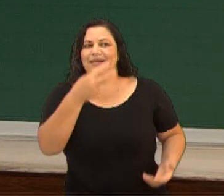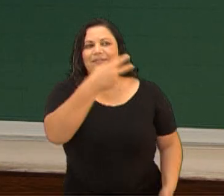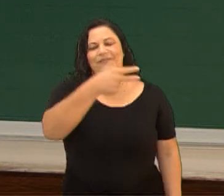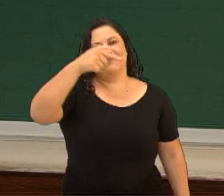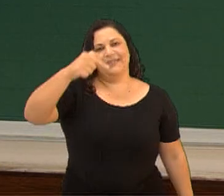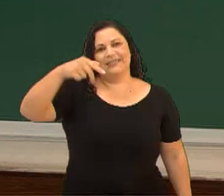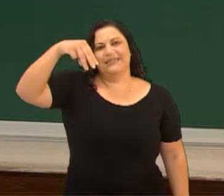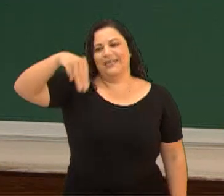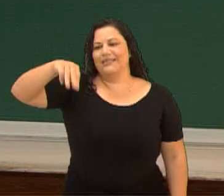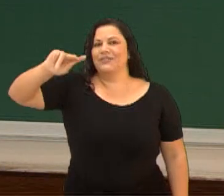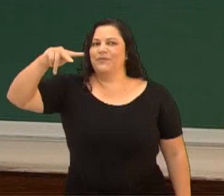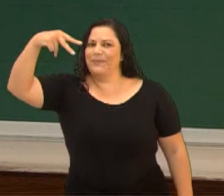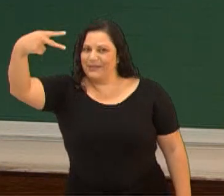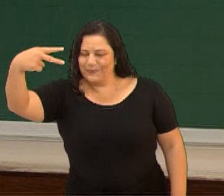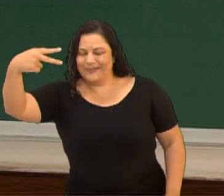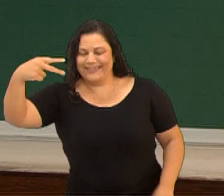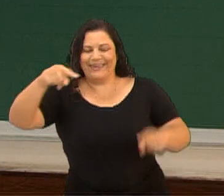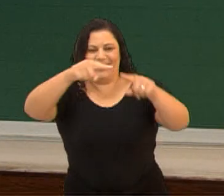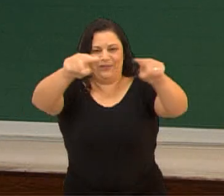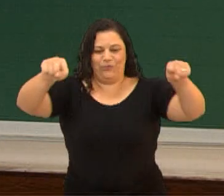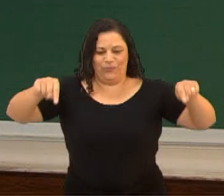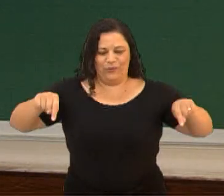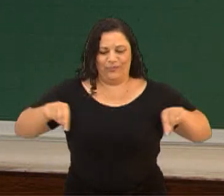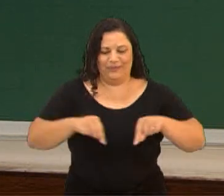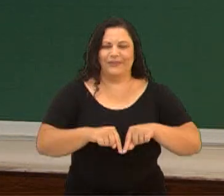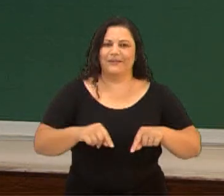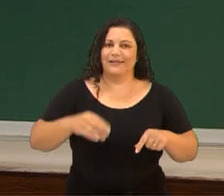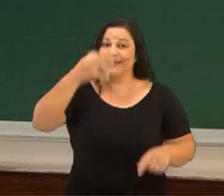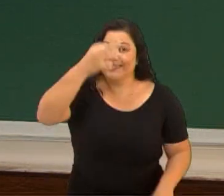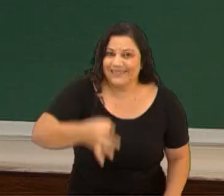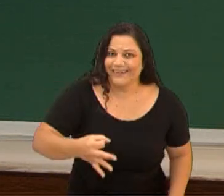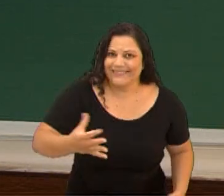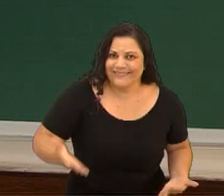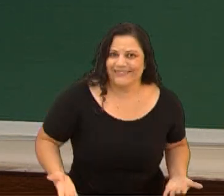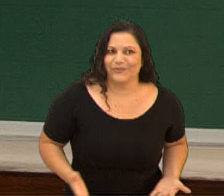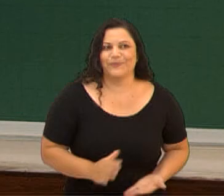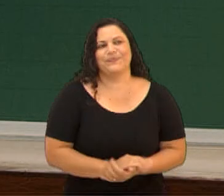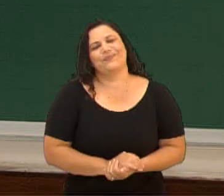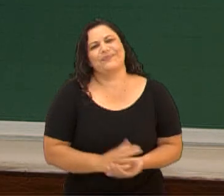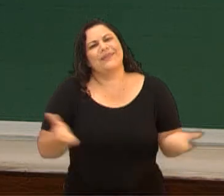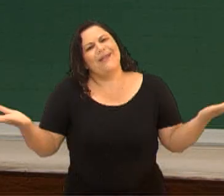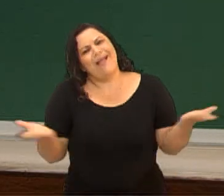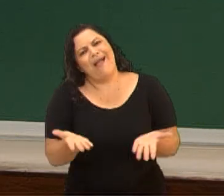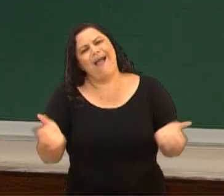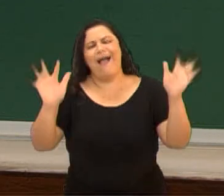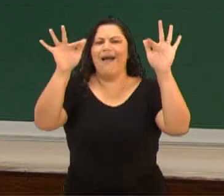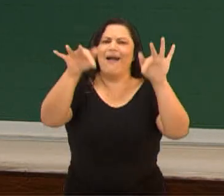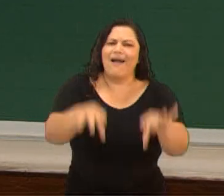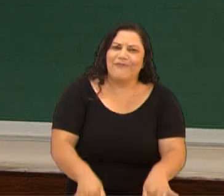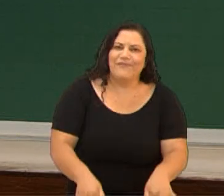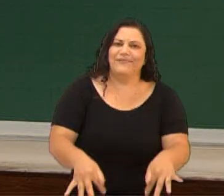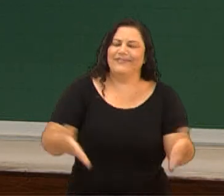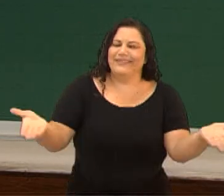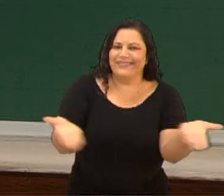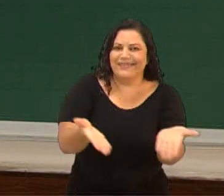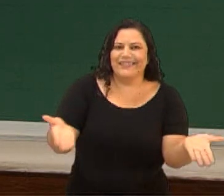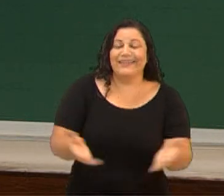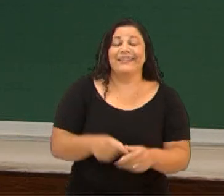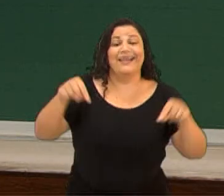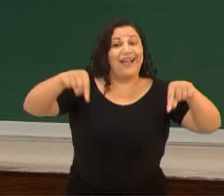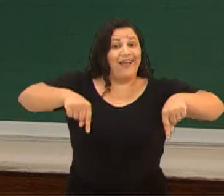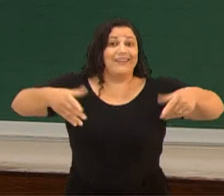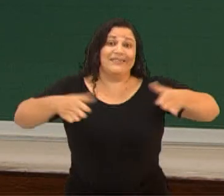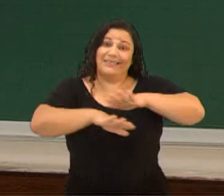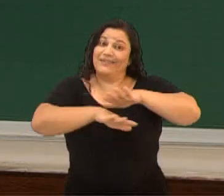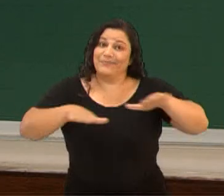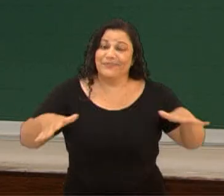27 metros quadrados do seu terreno. Certinho, meus queridos? Vamos ficando por aqui. O que nós vimos na aula